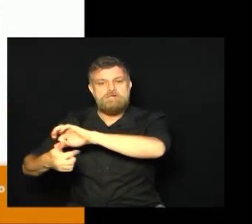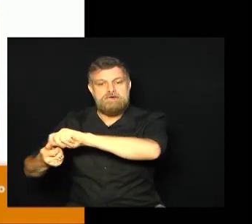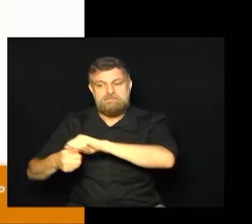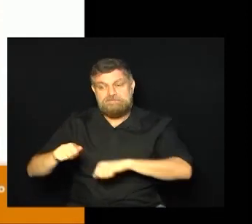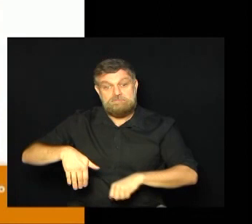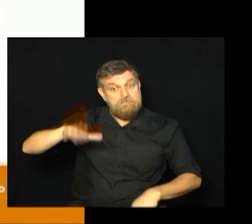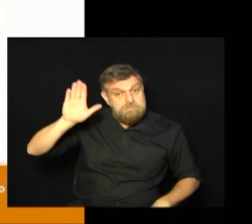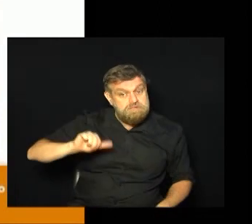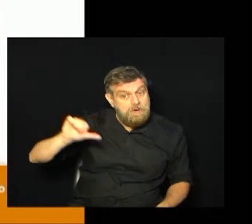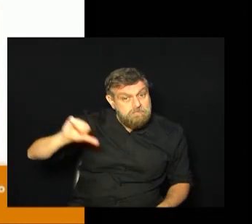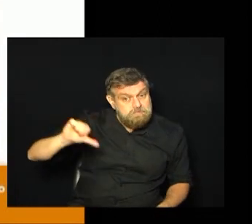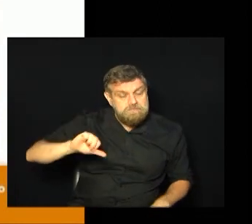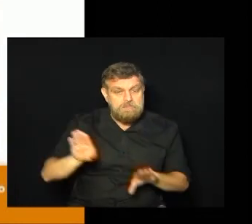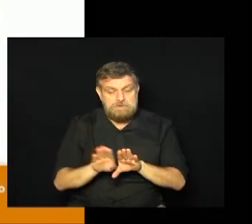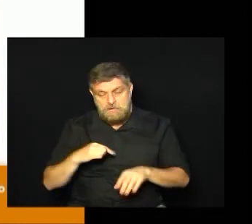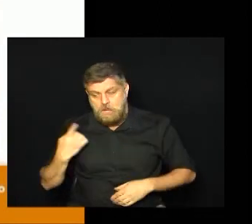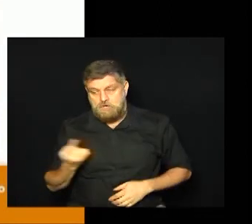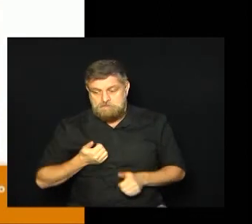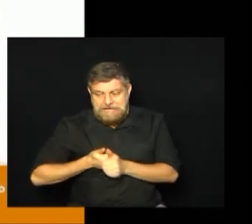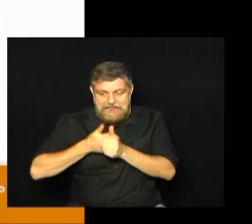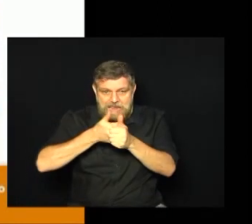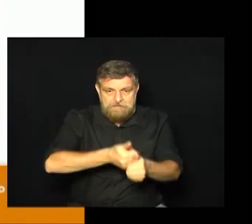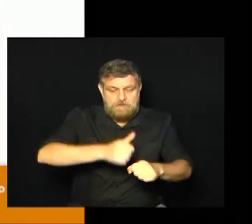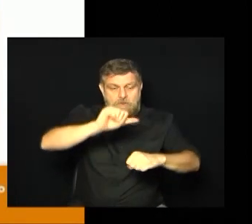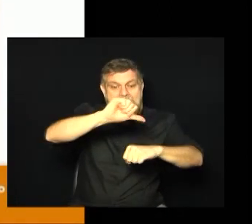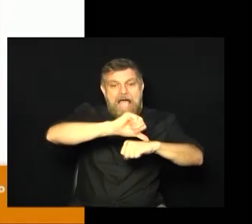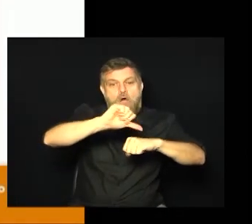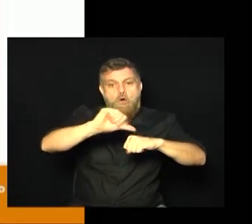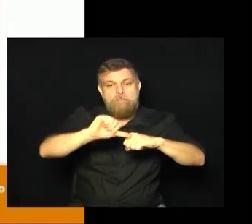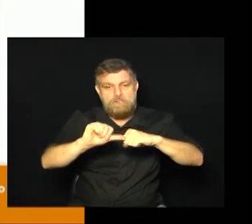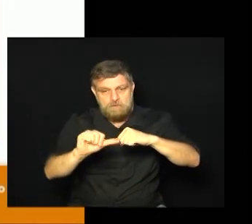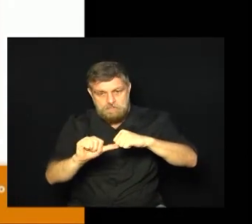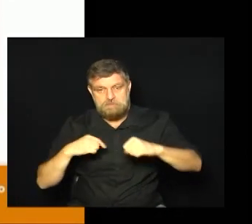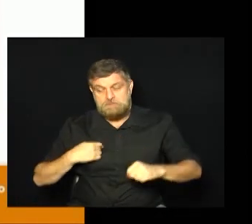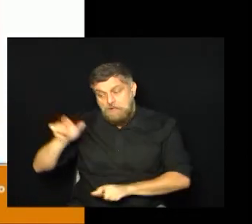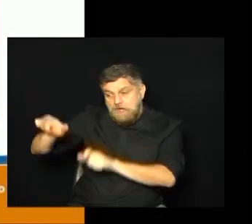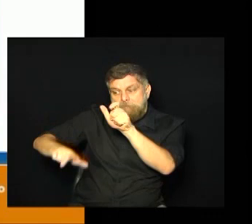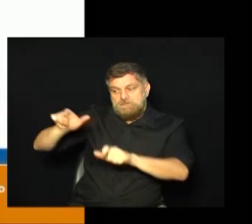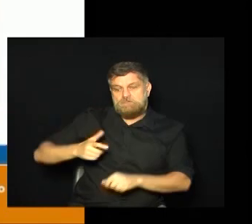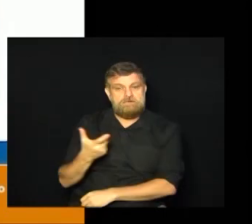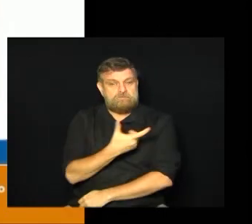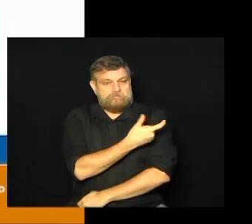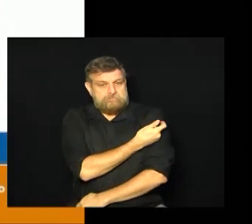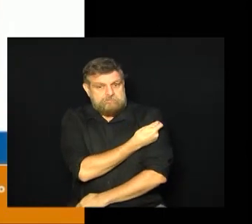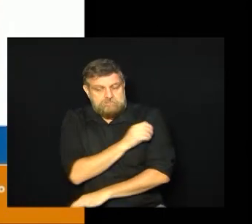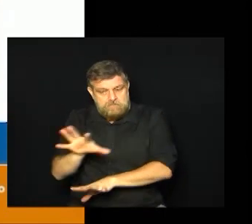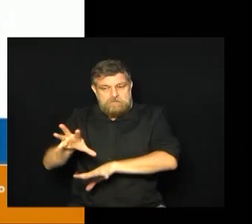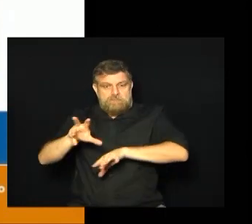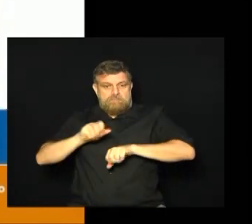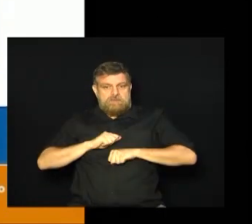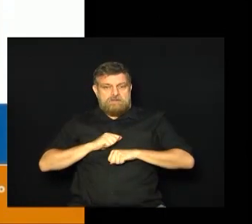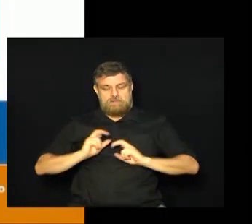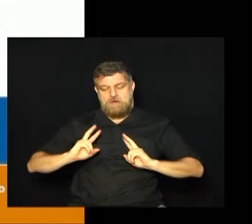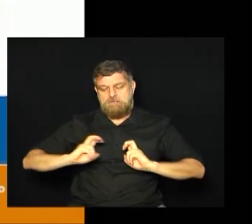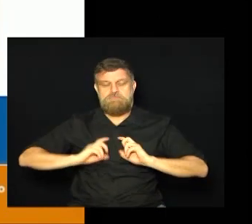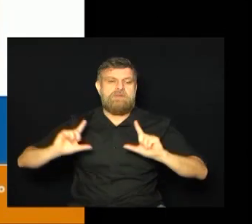mais séria, como nós estamos acompanhando a Ômicron. Pessoas vacinadas, quando se infectam, têm sintomas